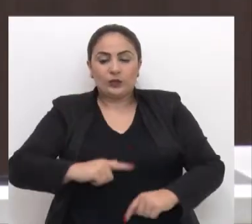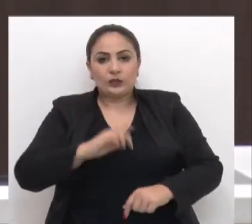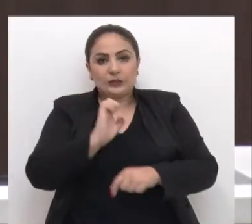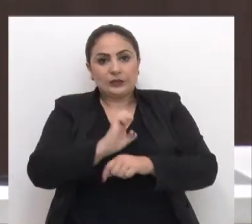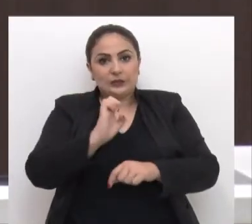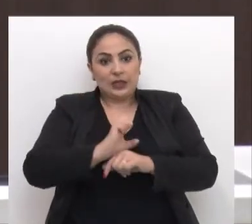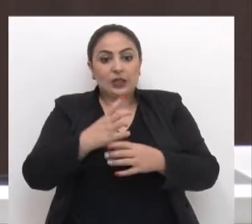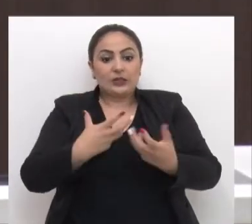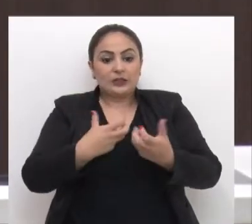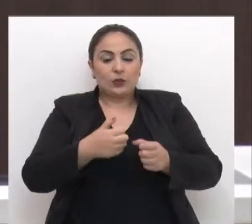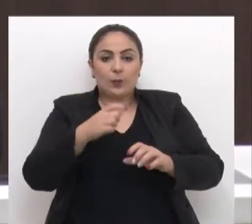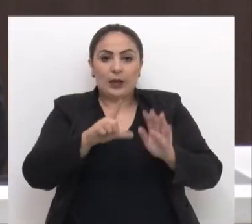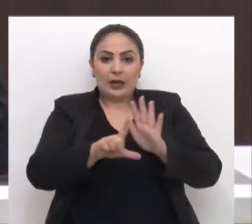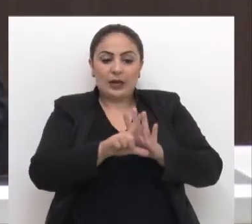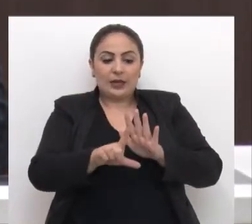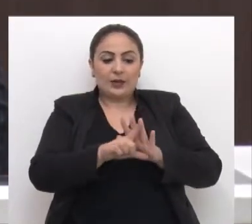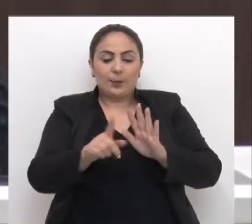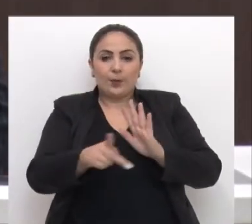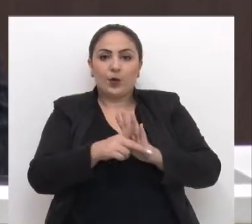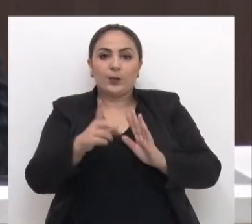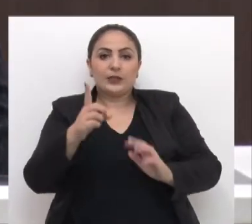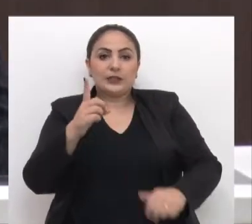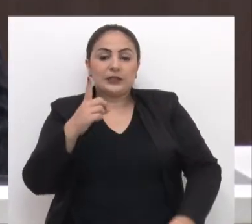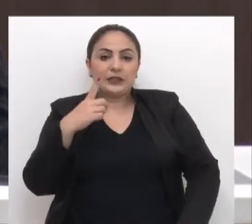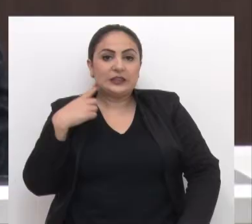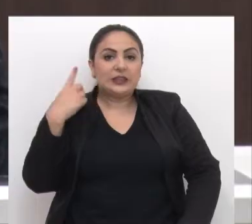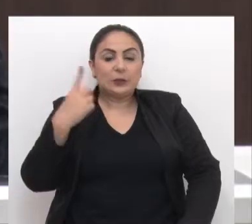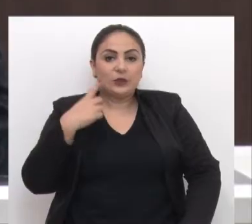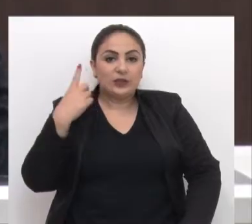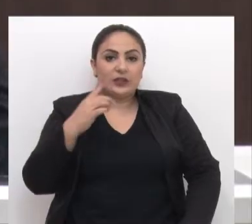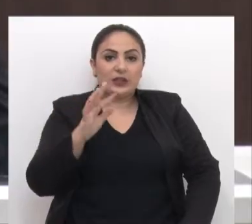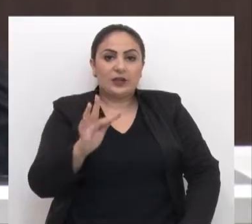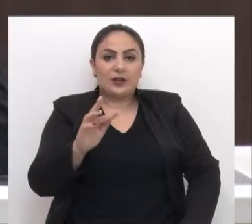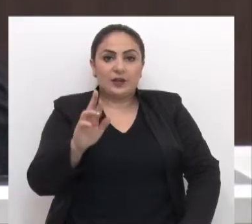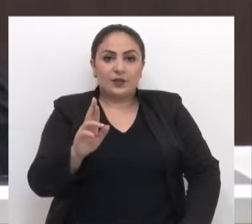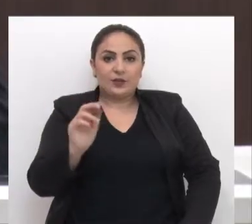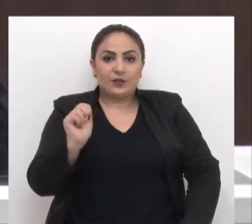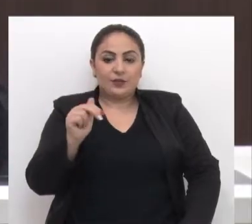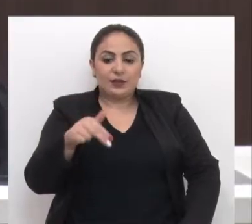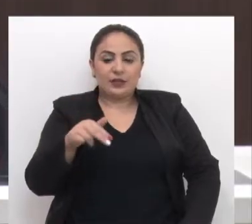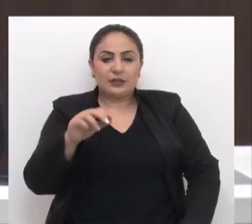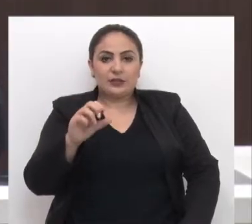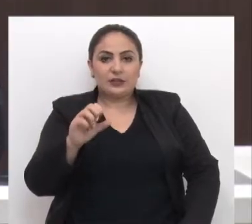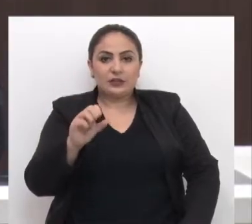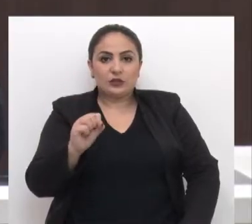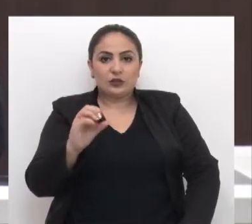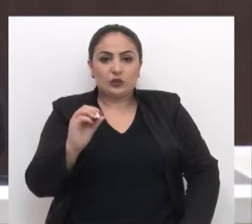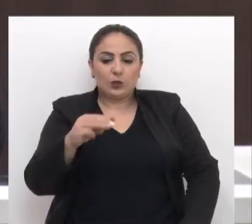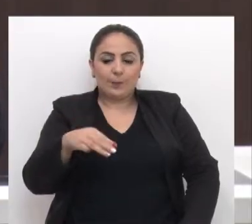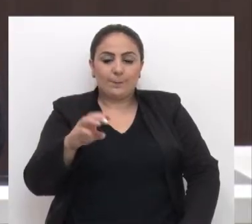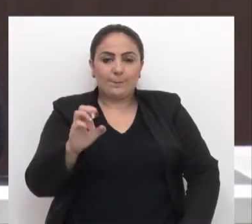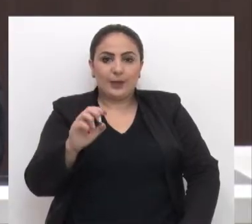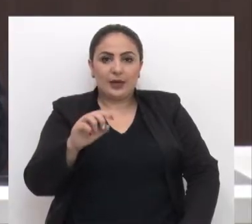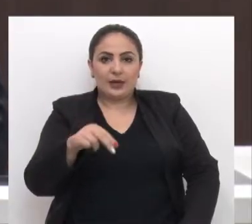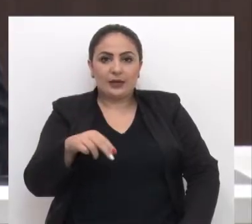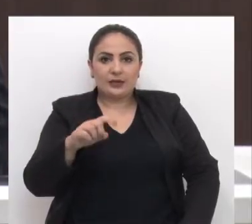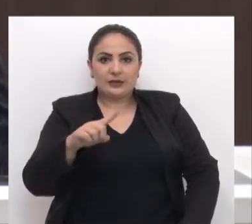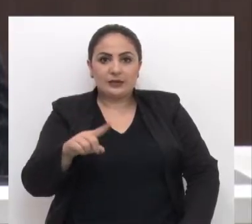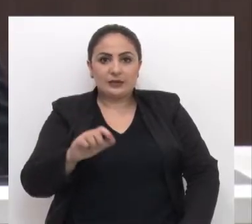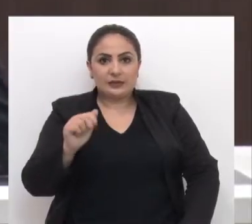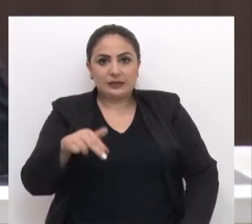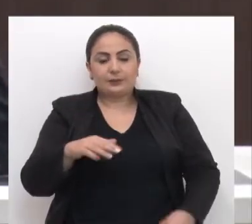o governador do estado sancionou uma lei da deputada Françoise Menzi a nível